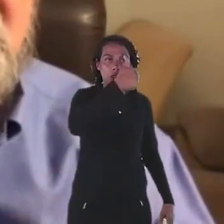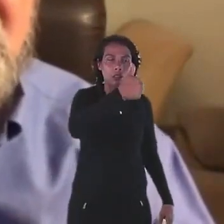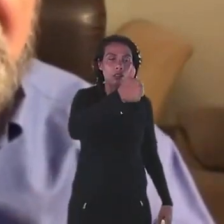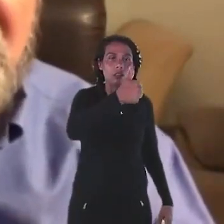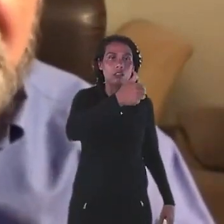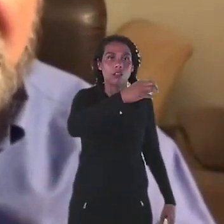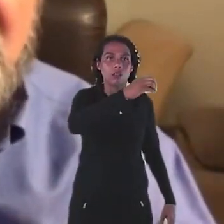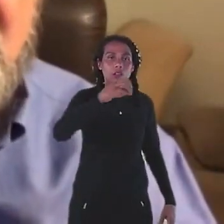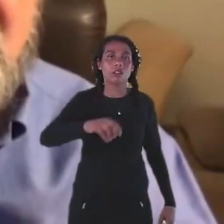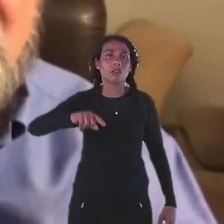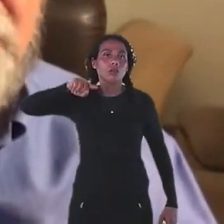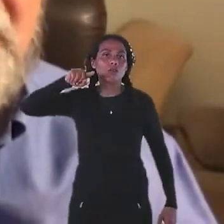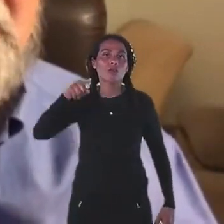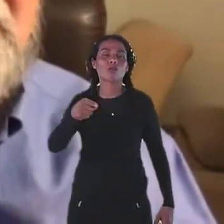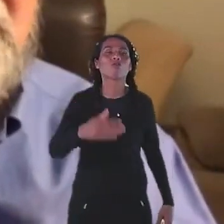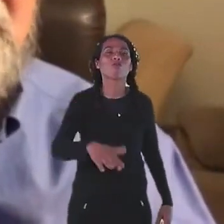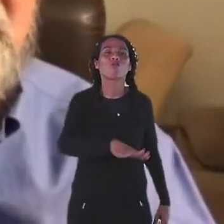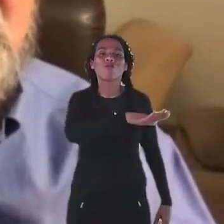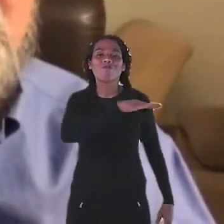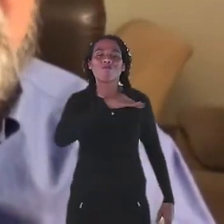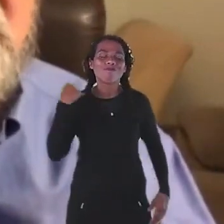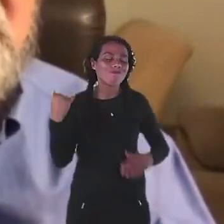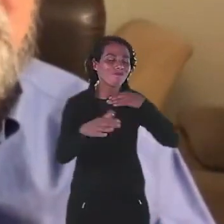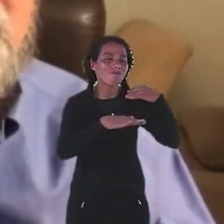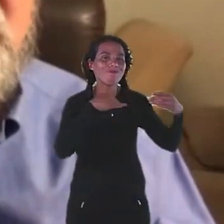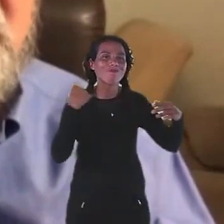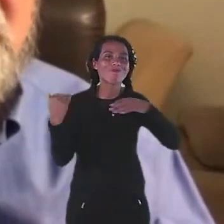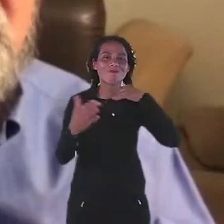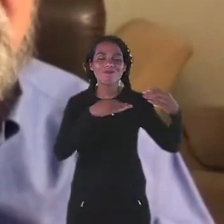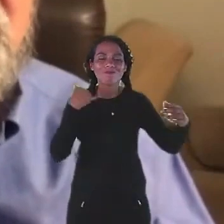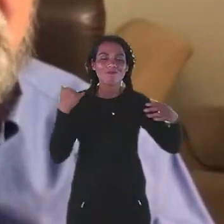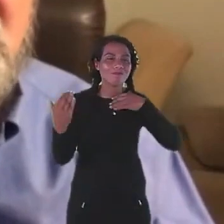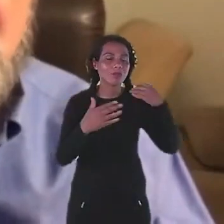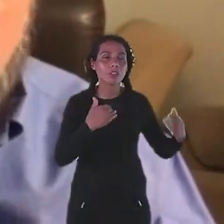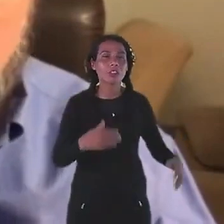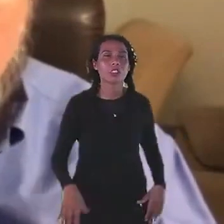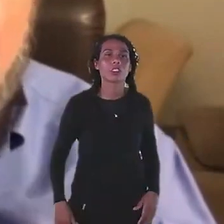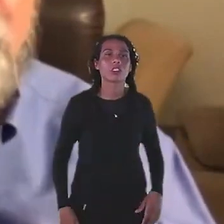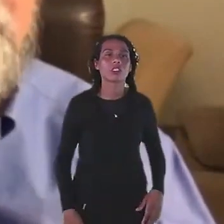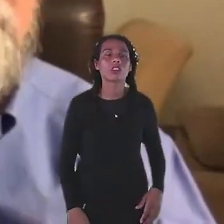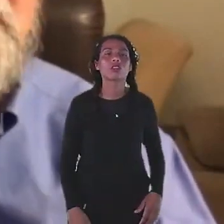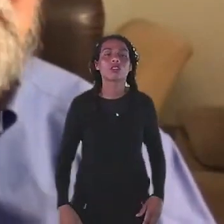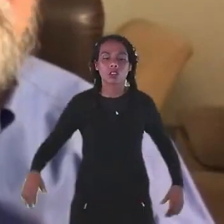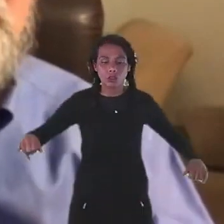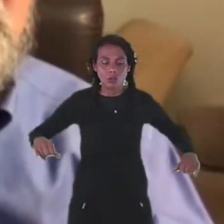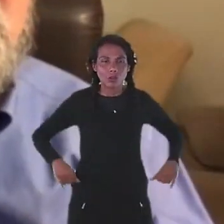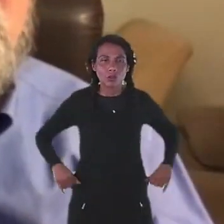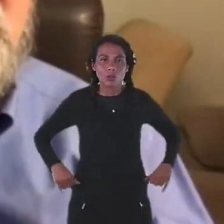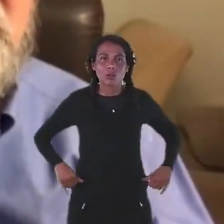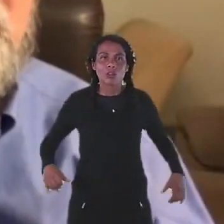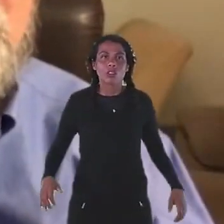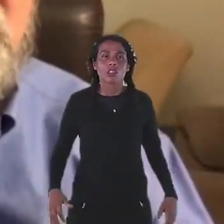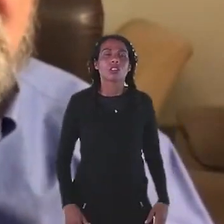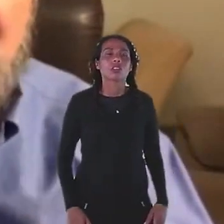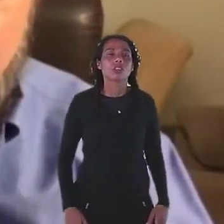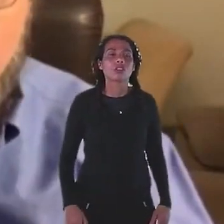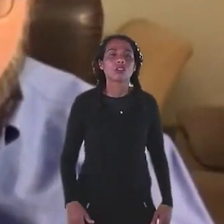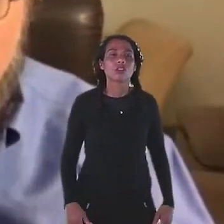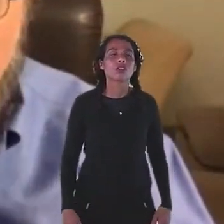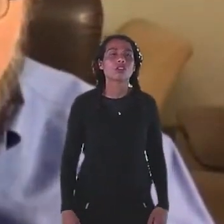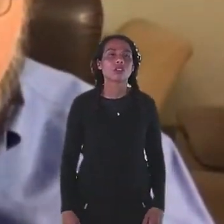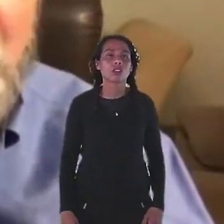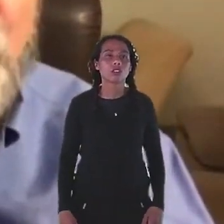Armadas Britânicas. A outra é a Batalha de Gallipoli, na Turquia, né, onde o futuro fundador da República